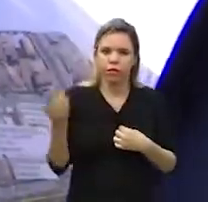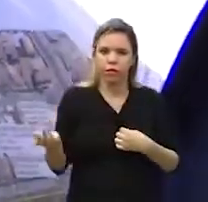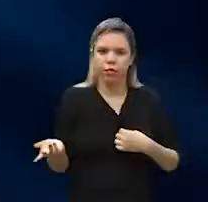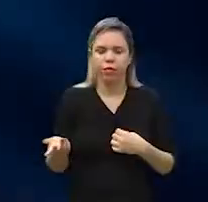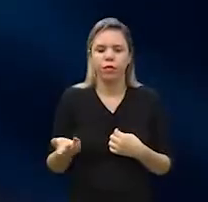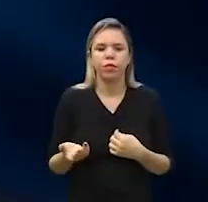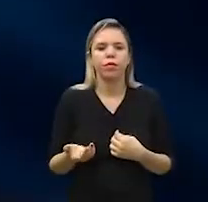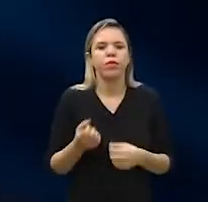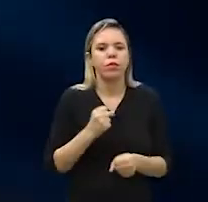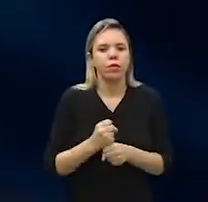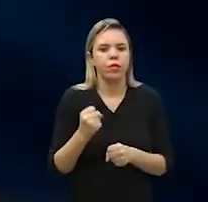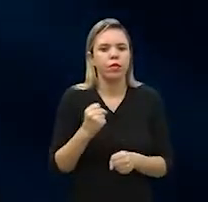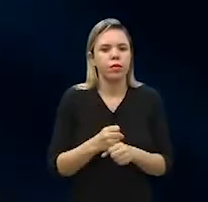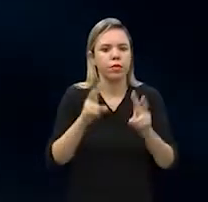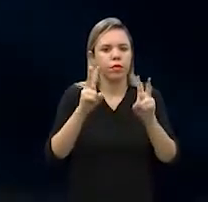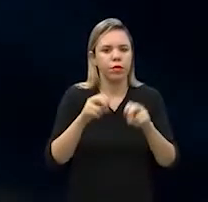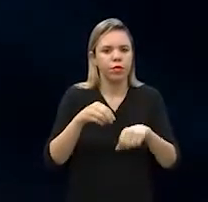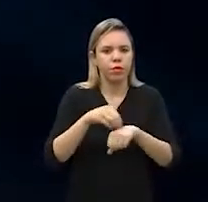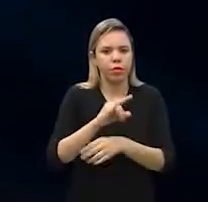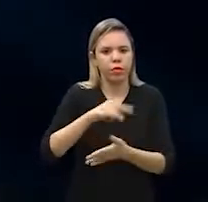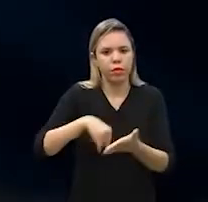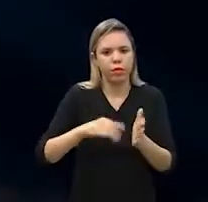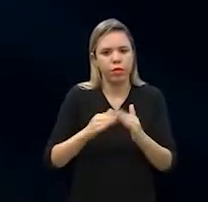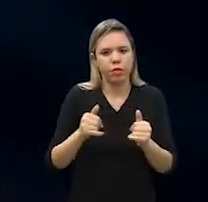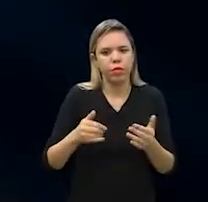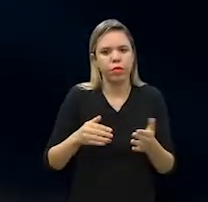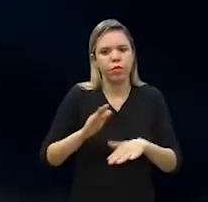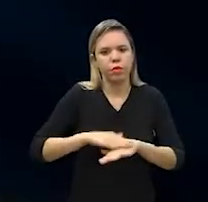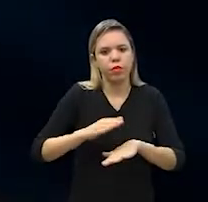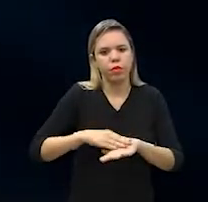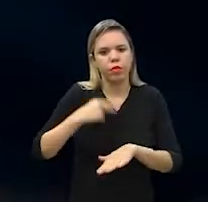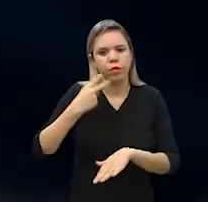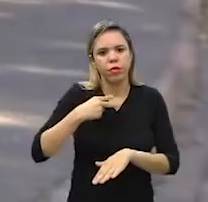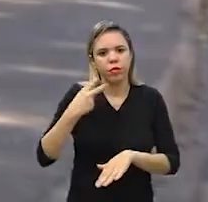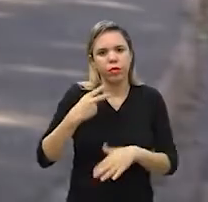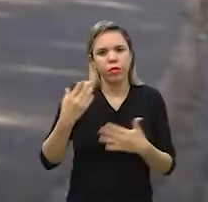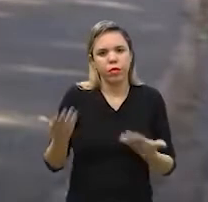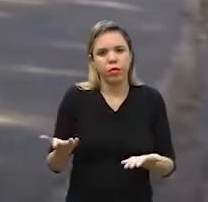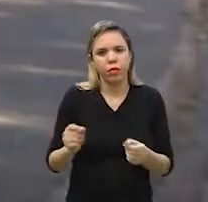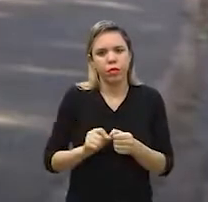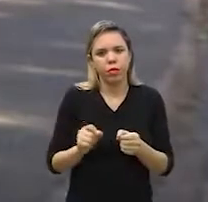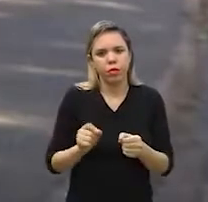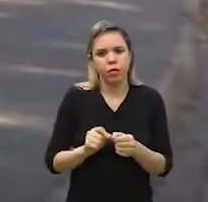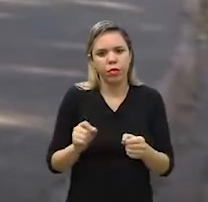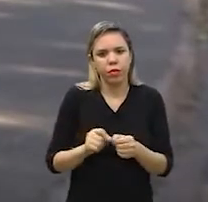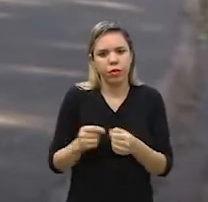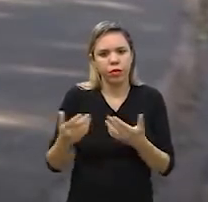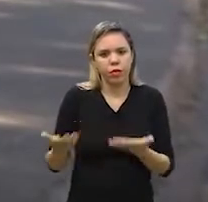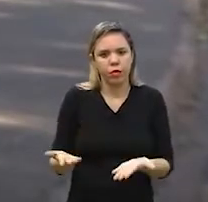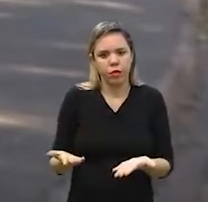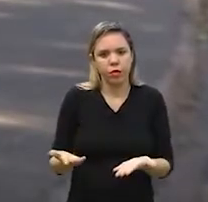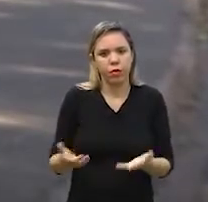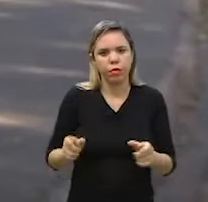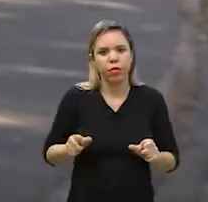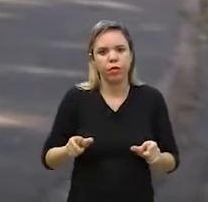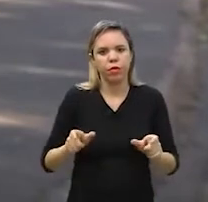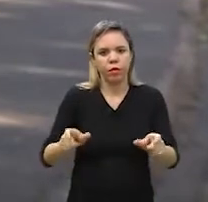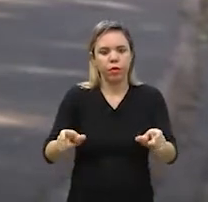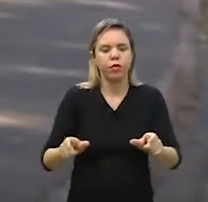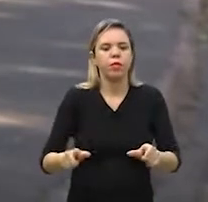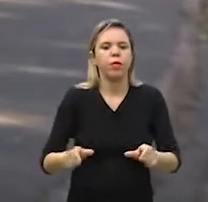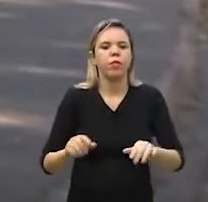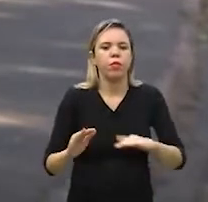de Campinas a obra tema de uma indicação de autoria do parlamentar Nós usamos essa indicação para essa